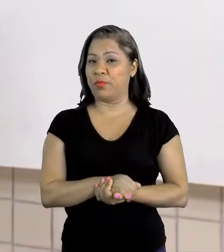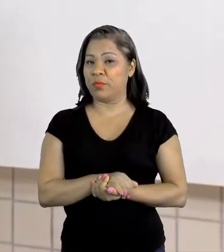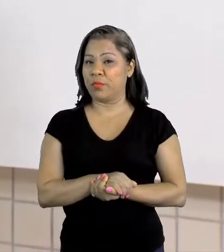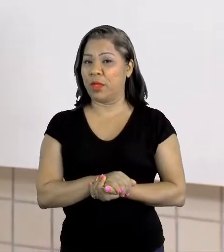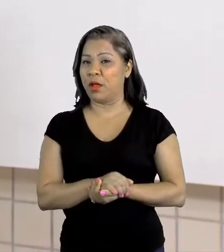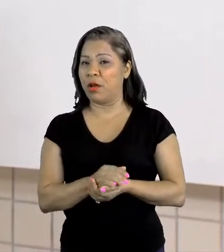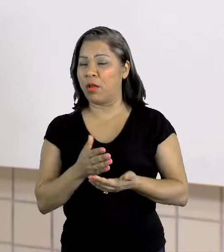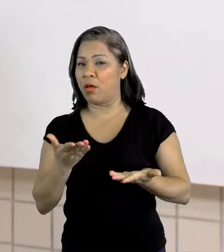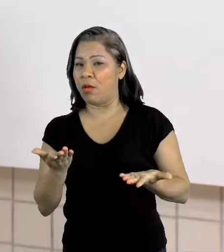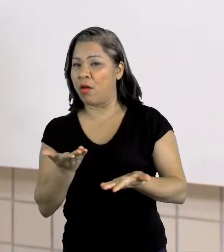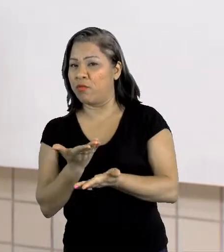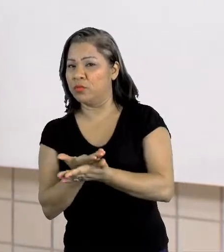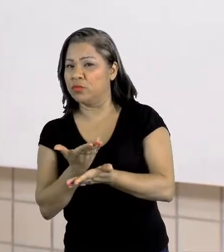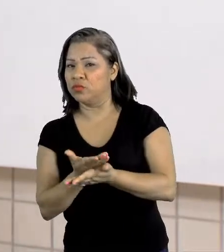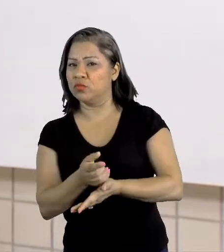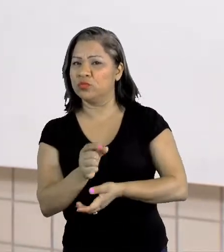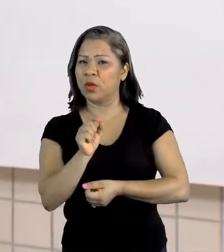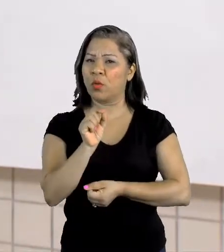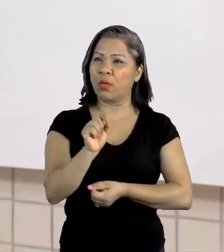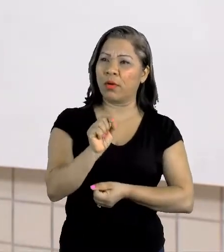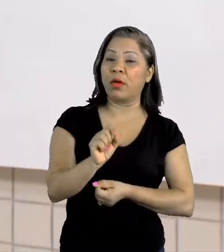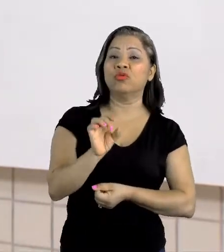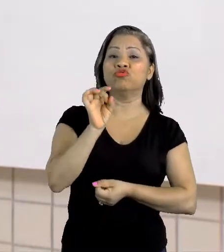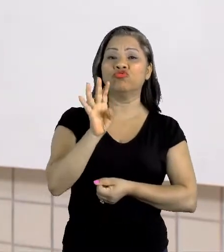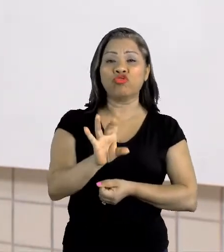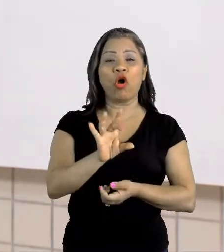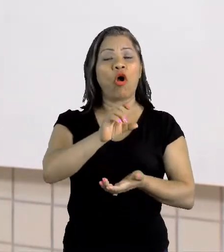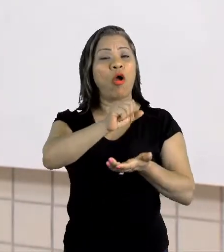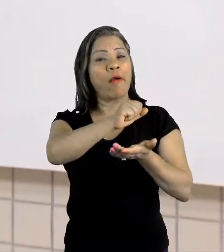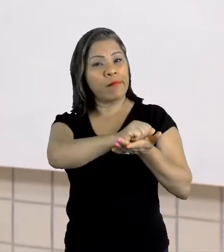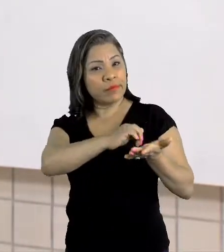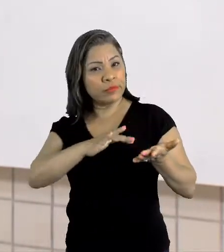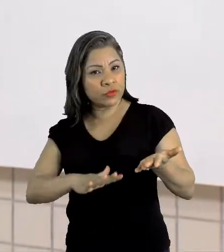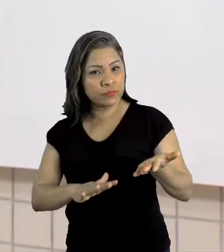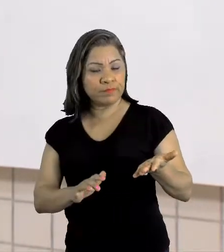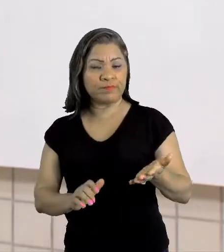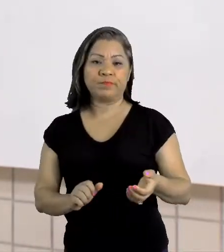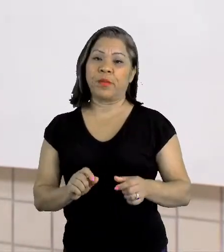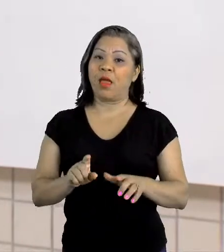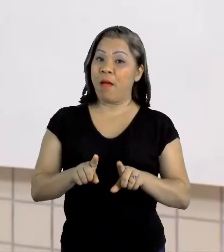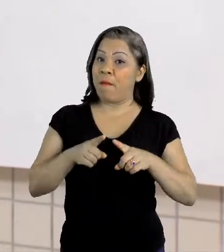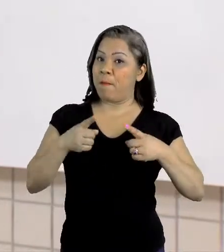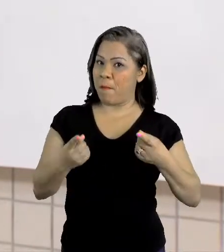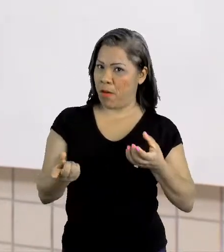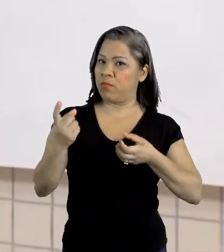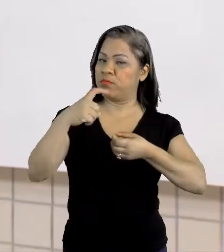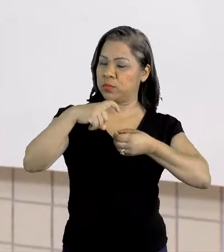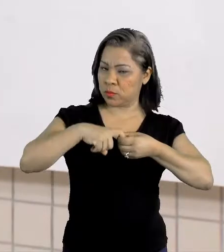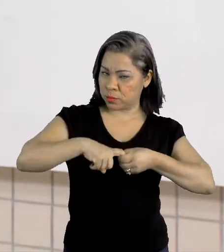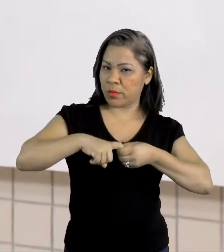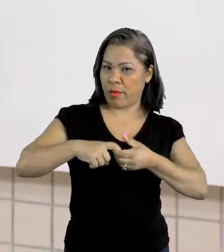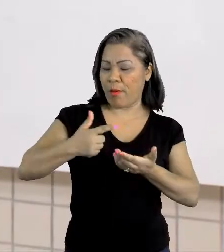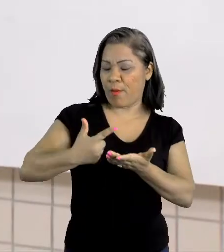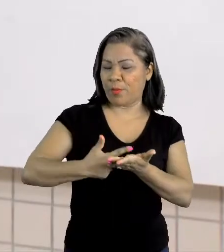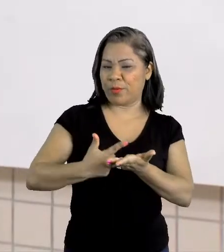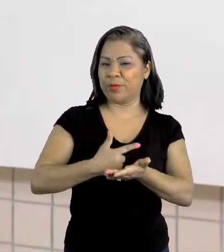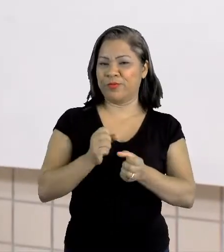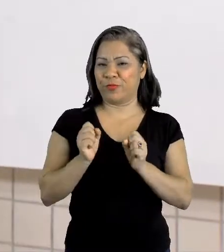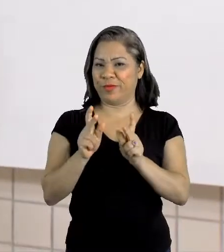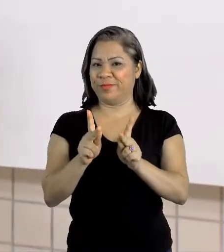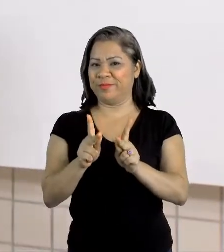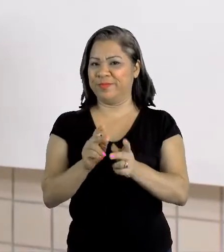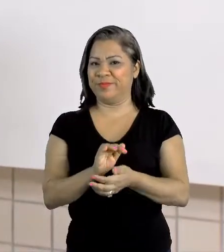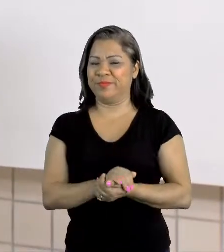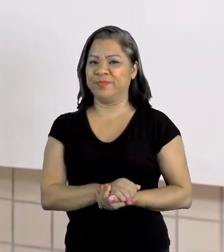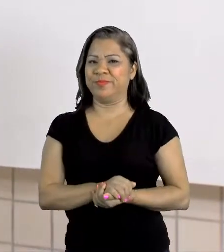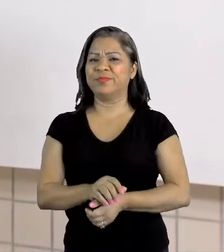trabalhar praticamente só as atividades, claro que voltadas a esse livro, ok? O que